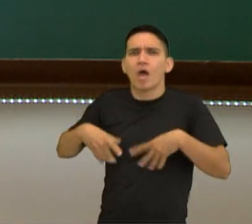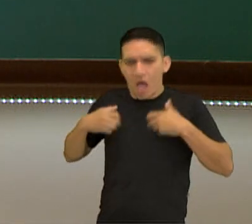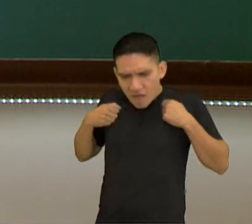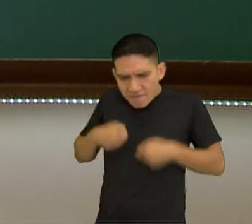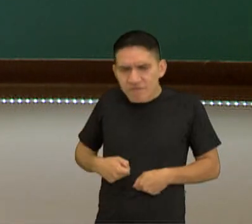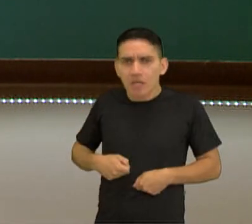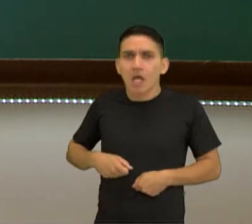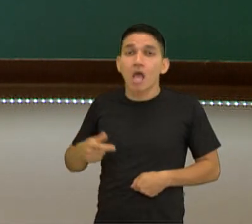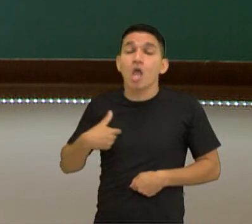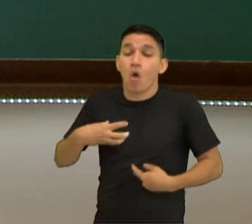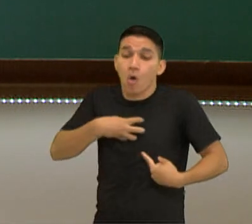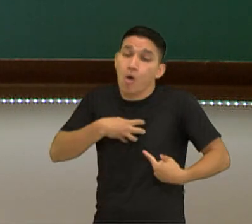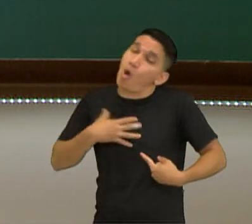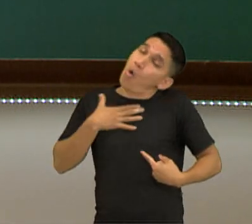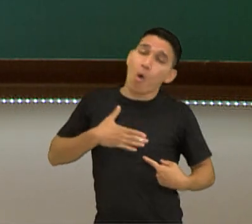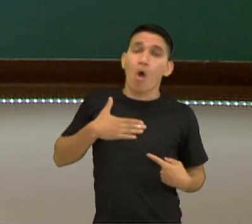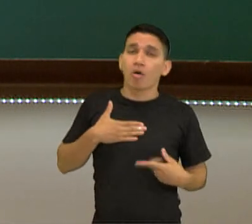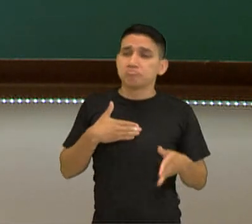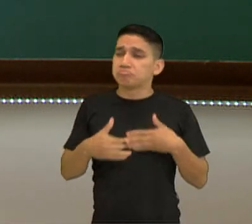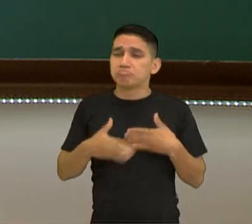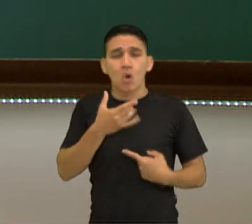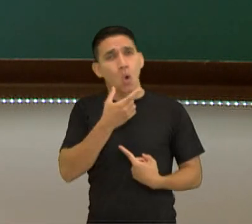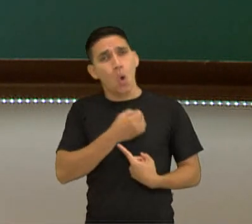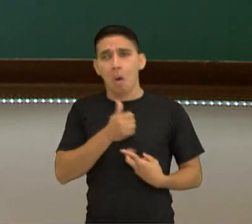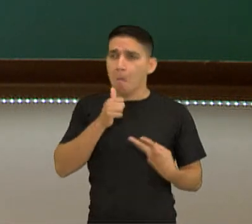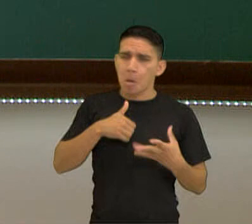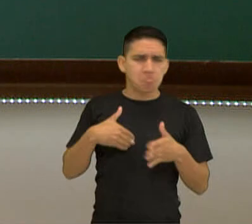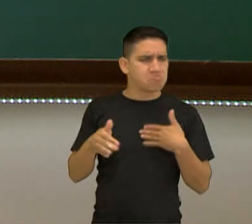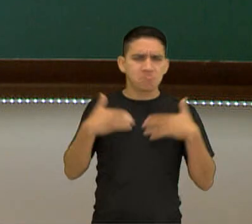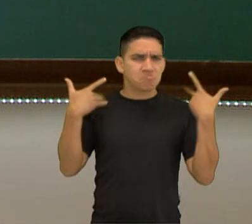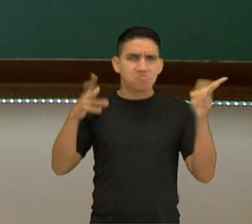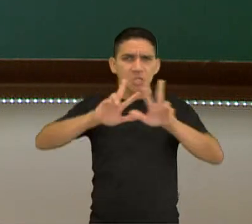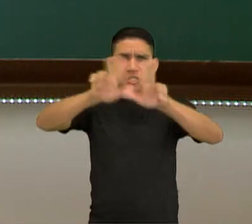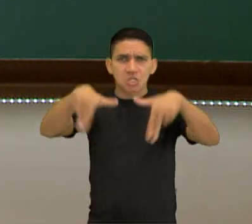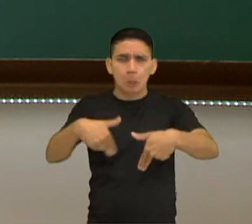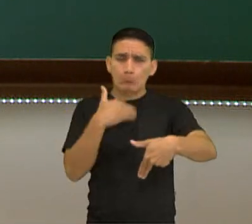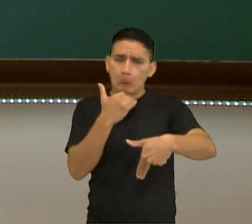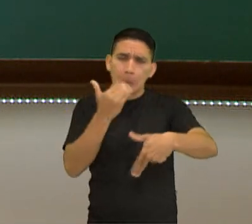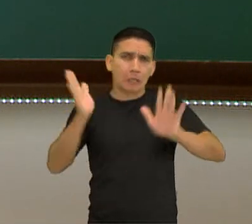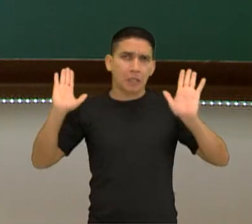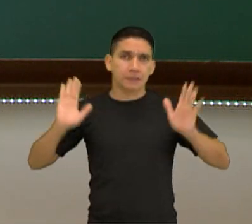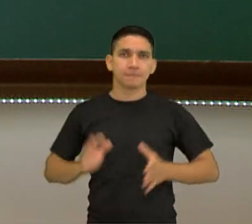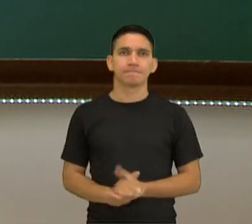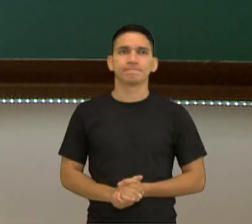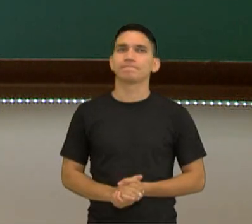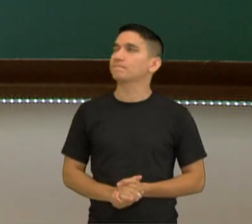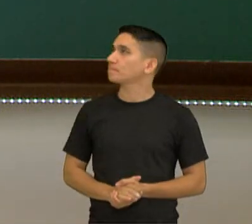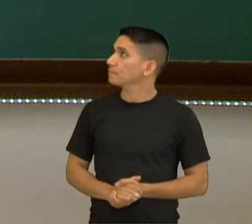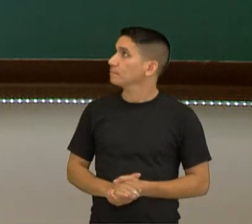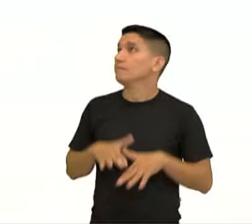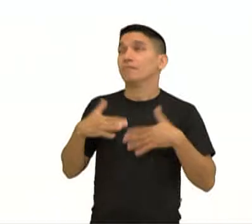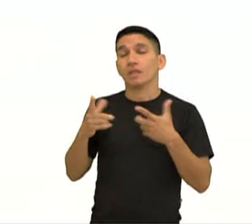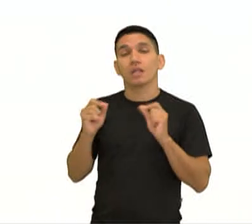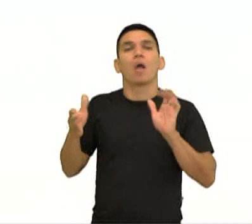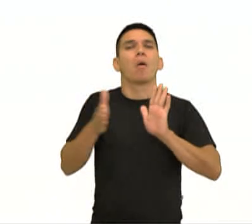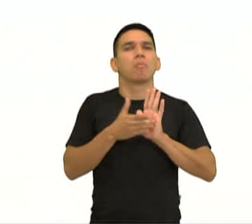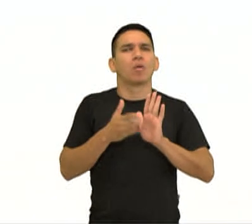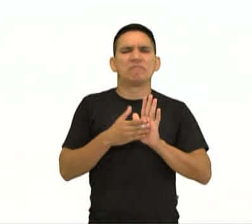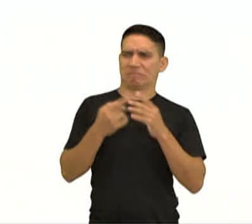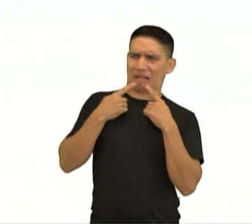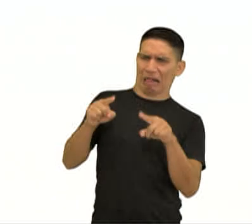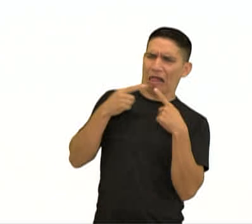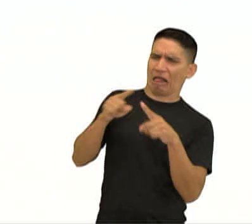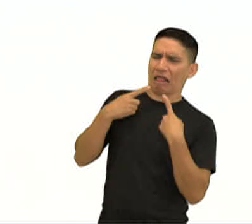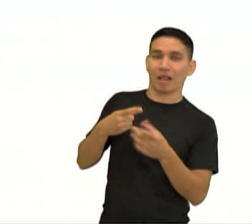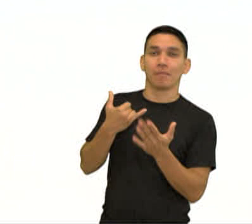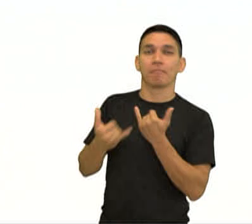o que me faz bem, seja homem ou seja mulher, sem discussão de gênero. A proposta recebida como zombaria traz em si uma